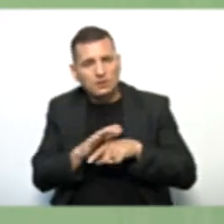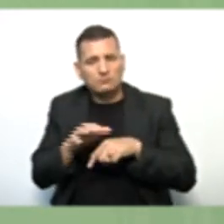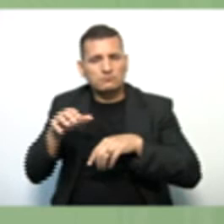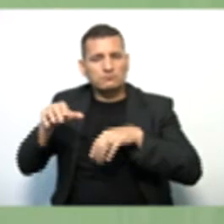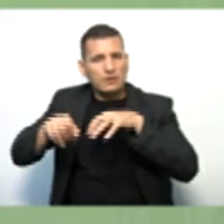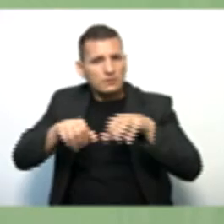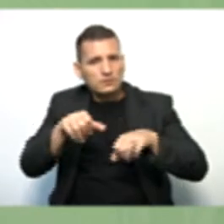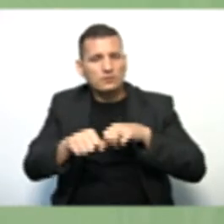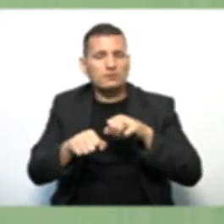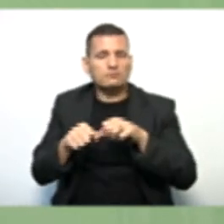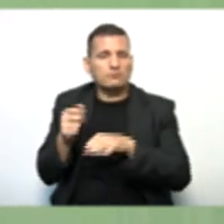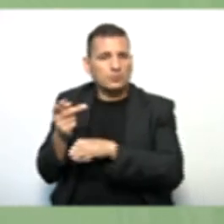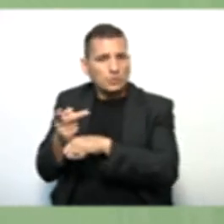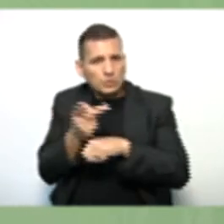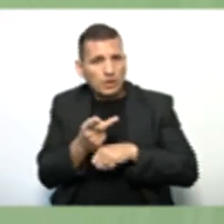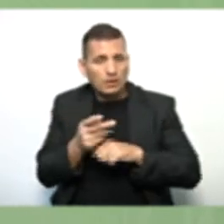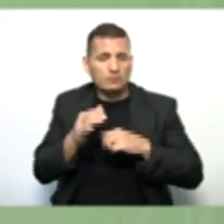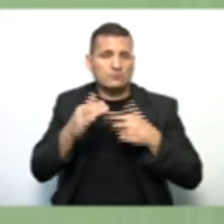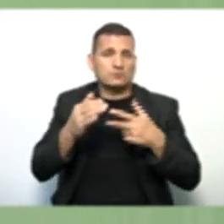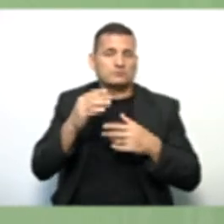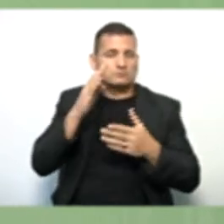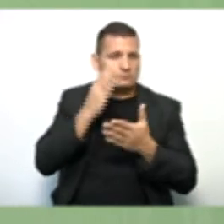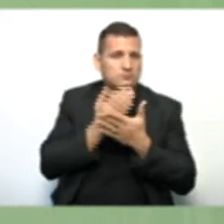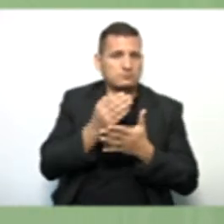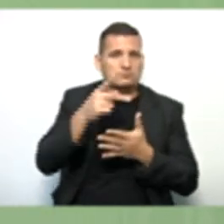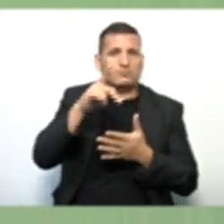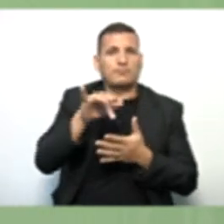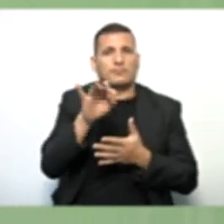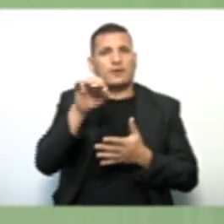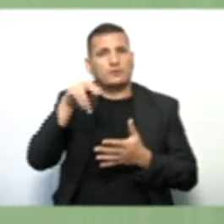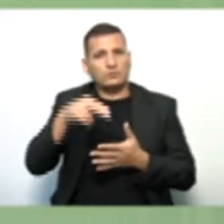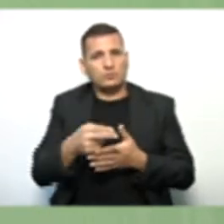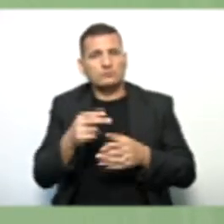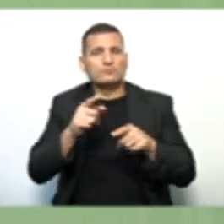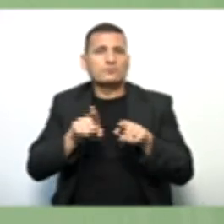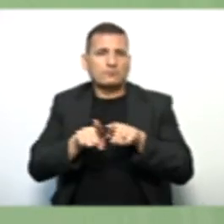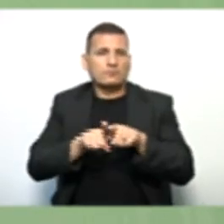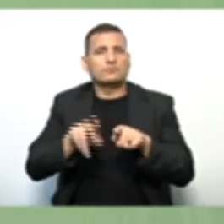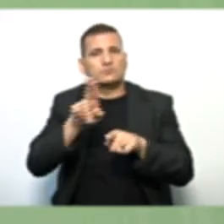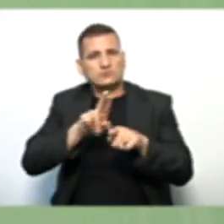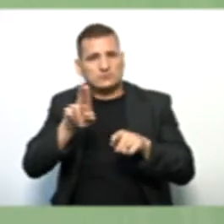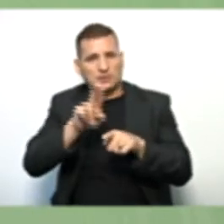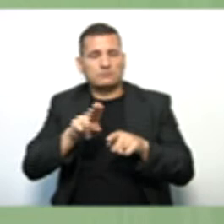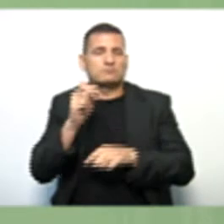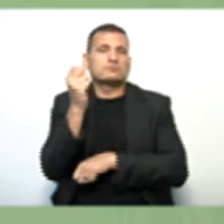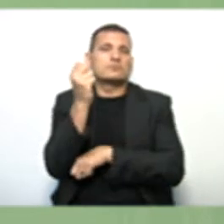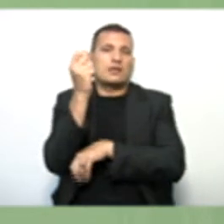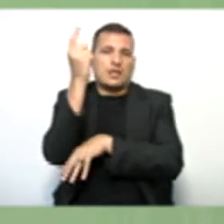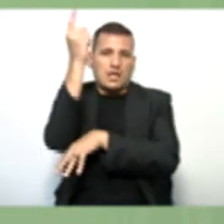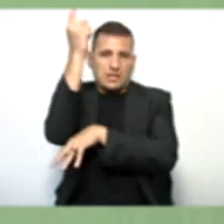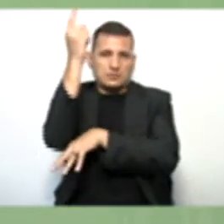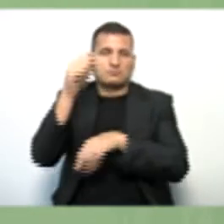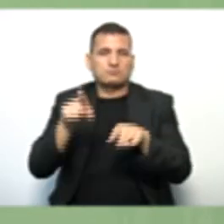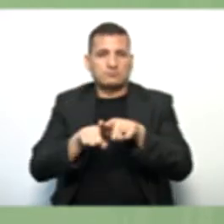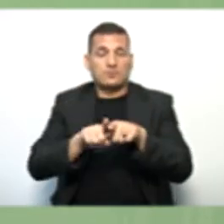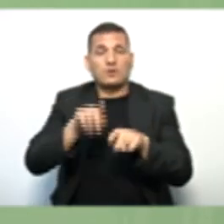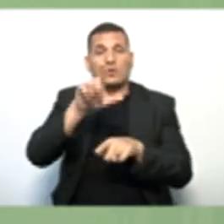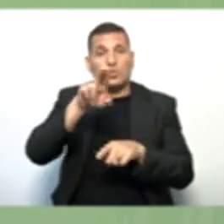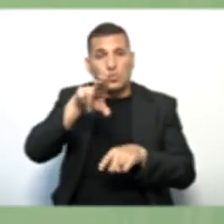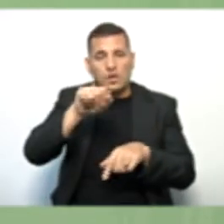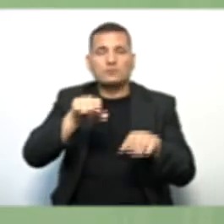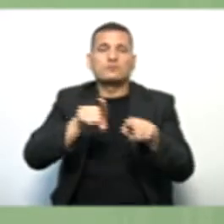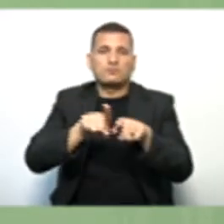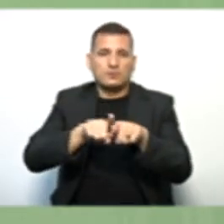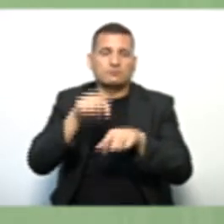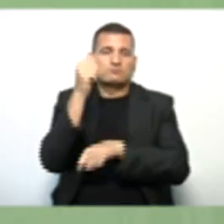eu acredito que Python, pelo que eu já li, pelo que eu já pesquisei, também é utilizado pela NASA. Tá bom? E o Lua também, que eu já pesquisei, é verdade